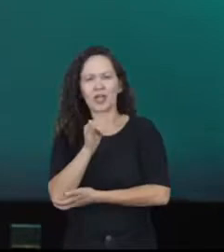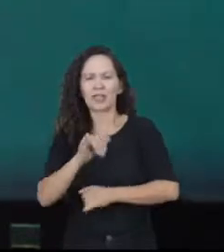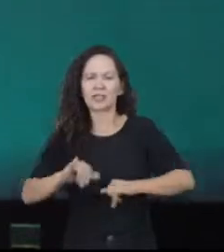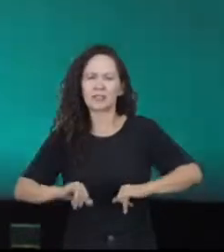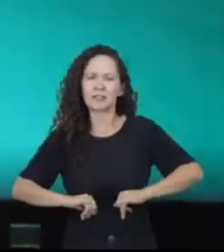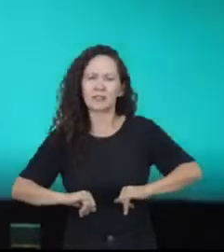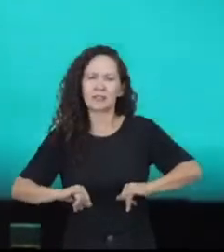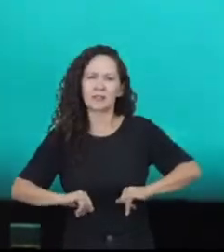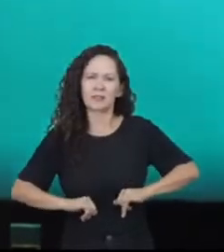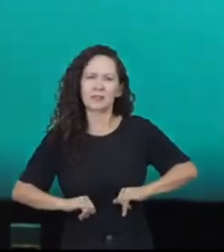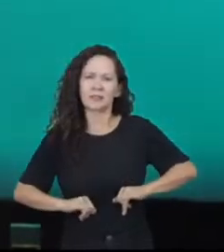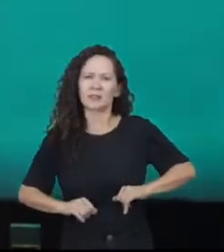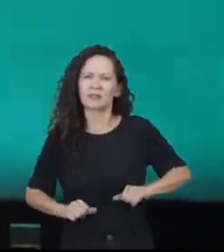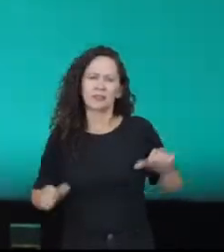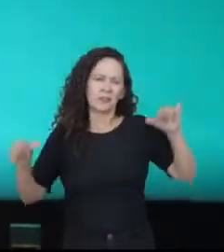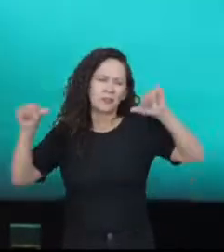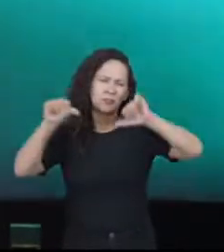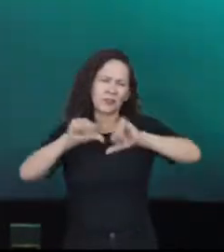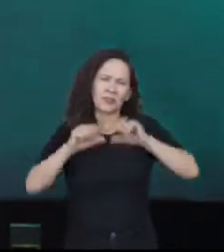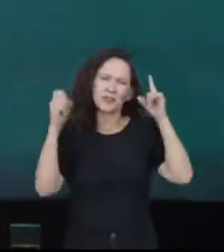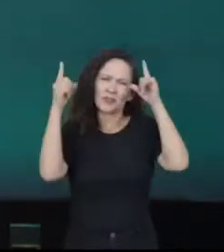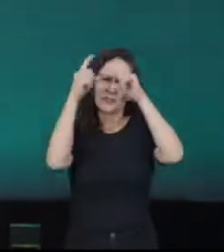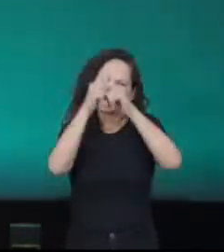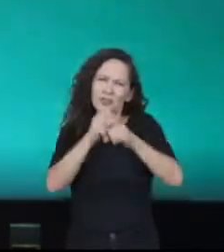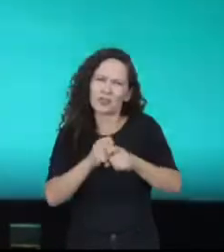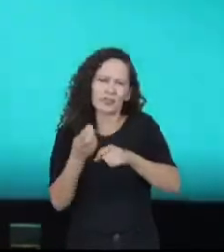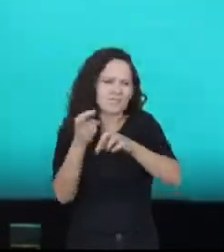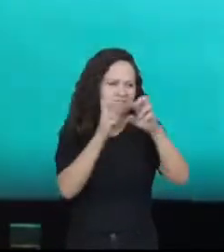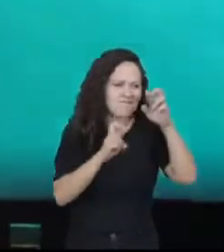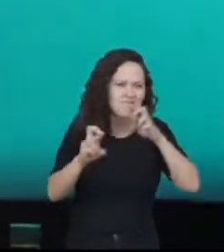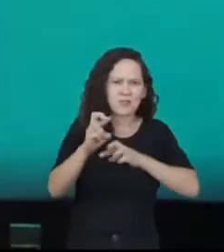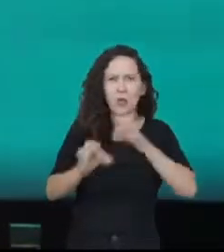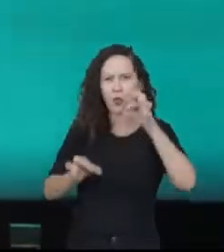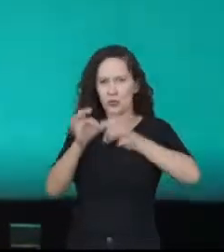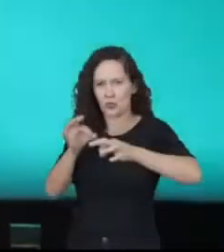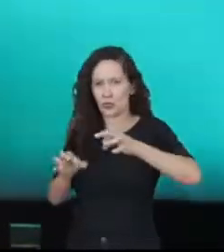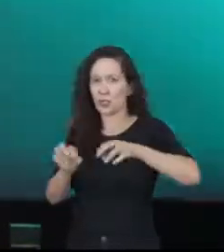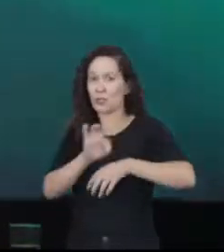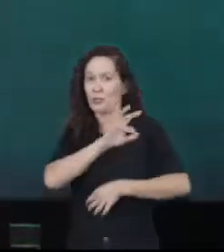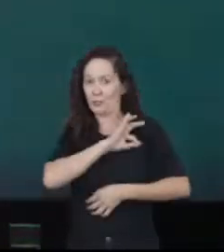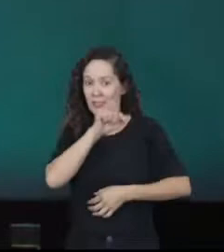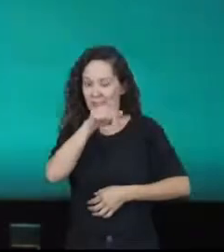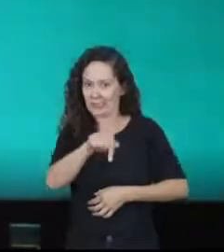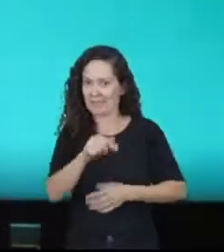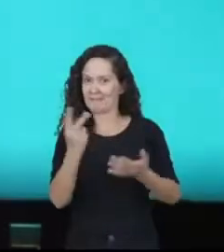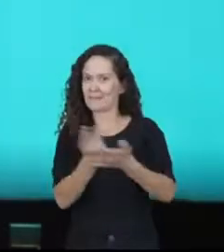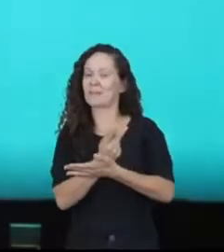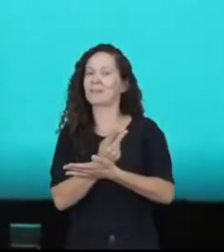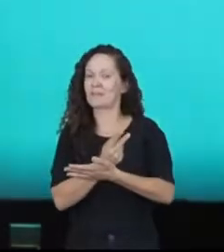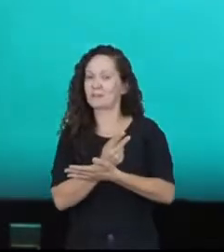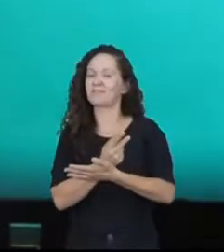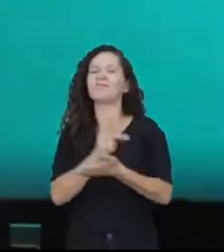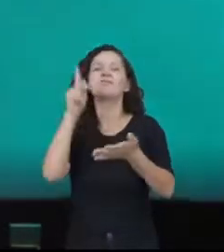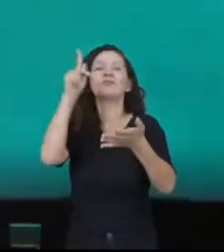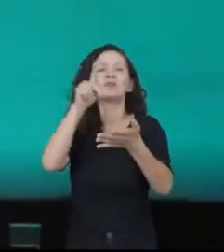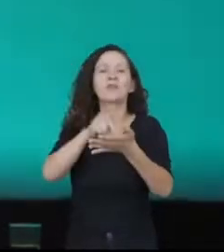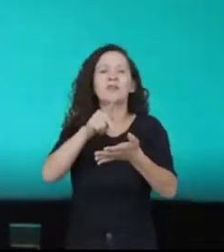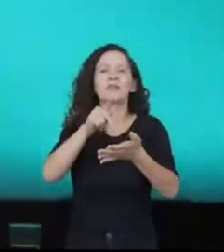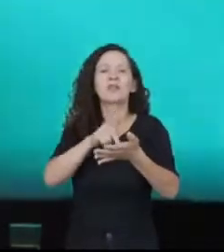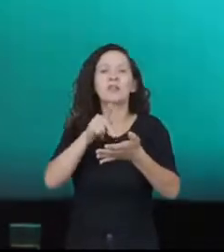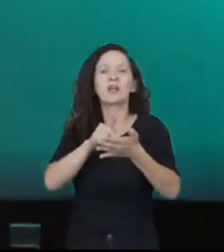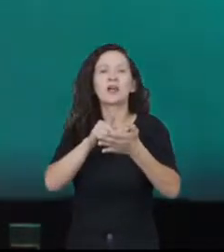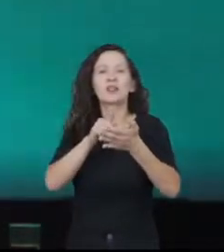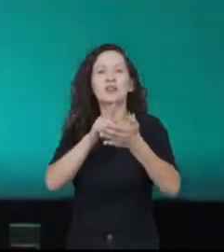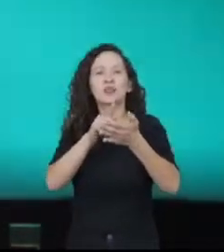perseguições políticas e jurídicas da história desse país. Fato reconhecido pela Suprema Corte